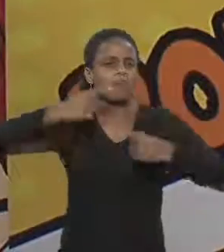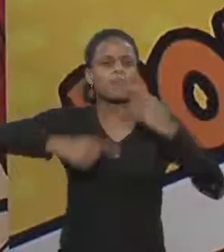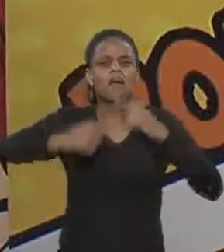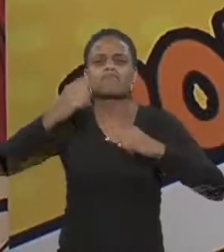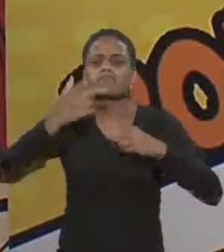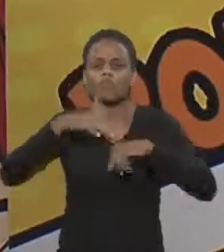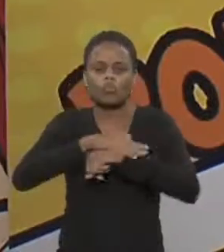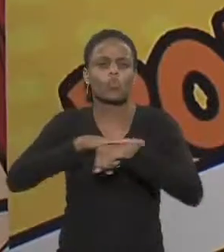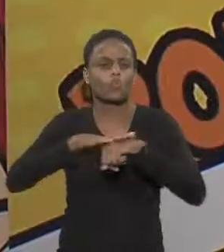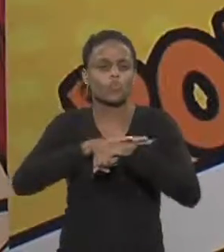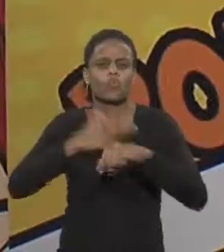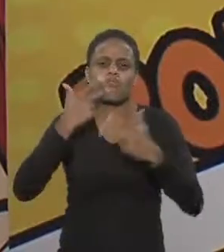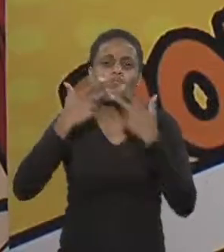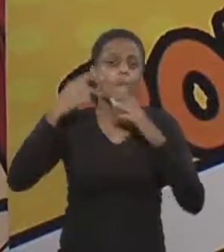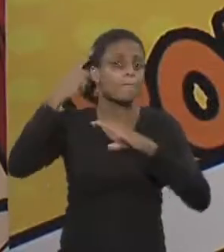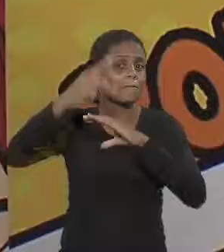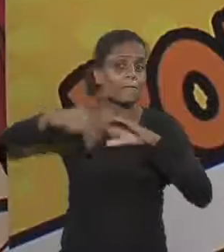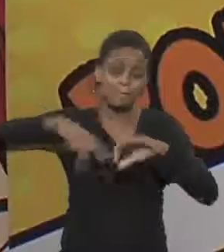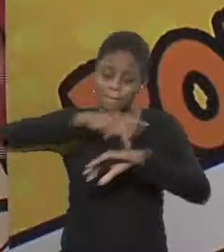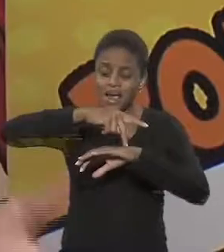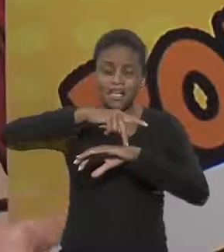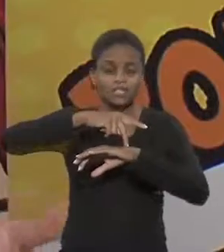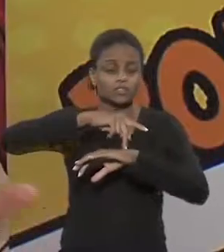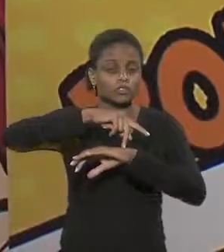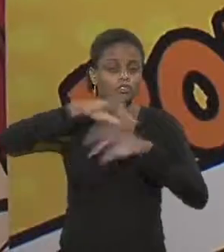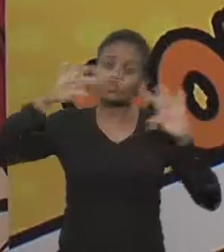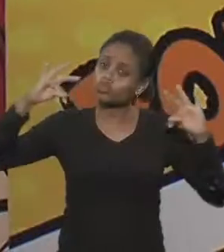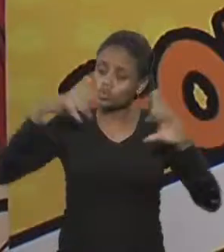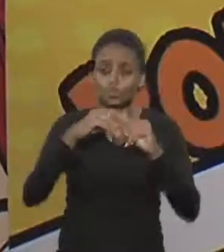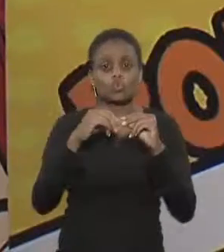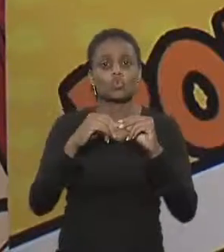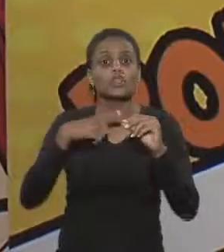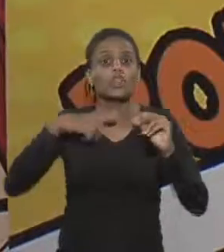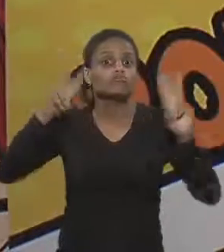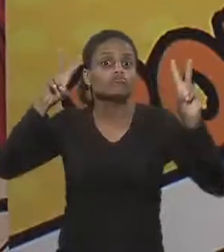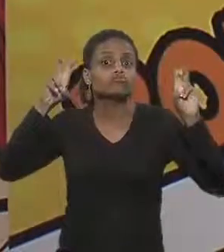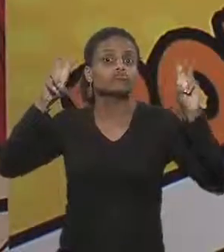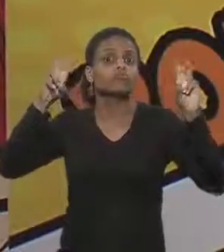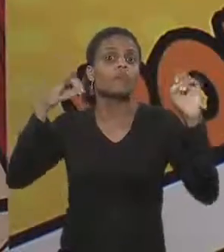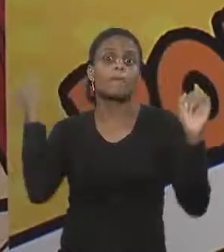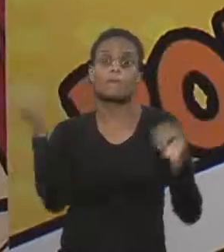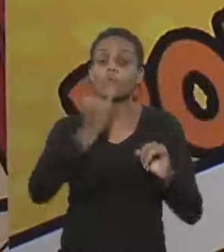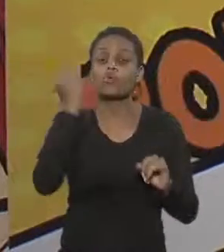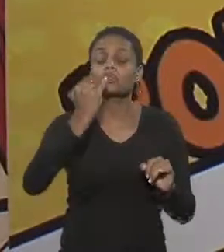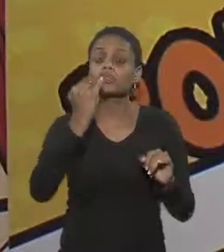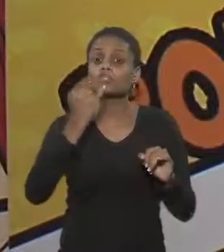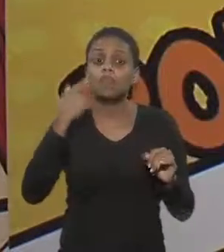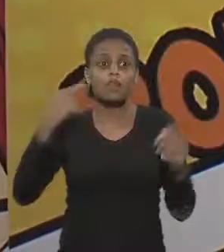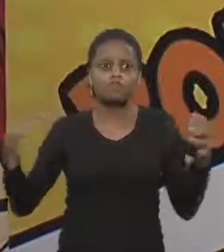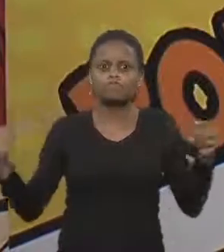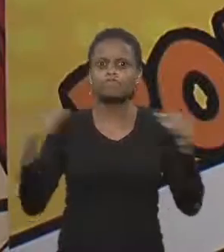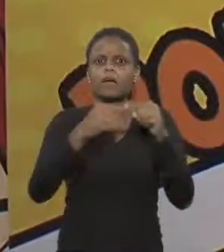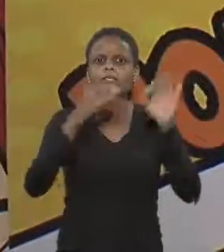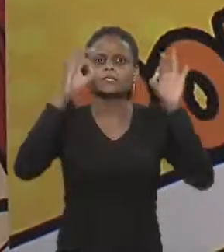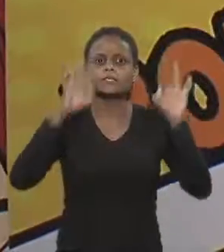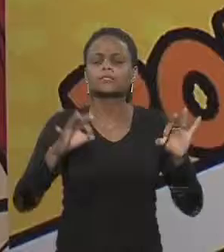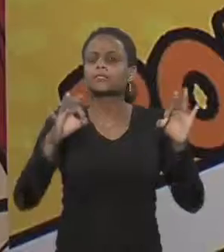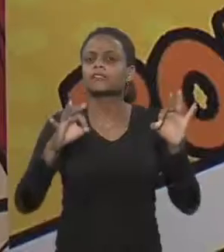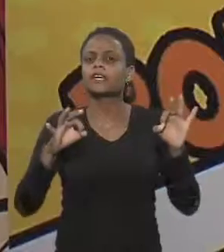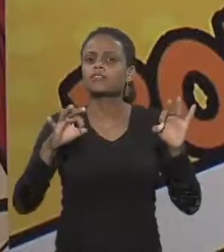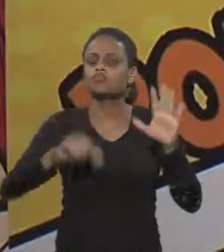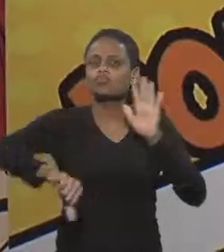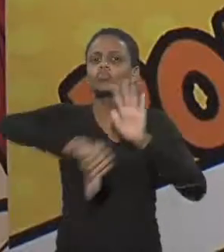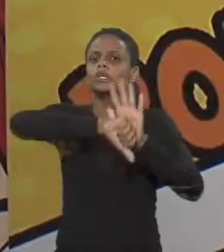gente vem discutindo muito no país inteiro, ganhou esse título tão importante, né, para